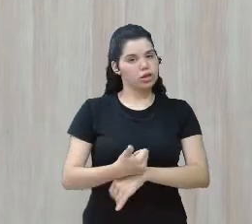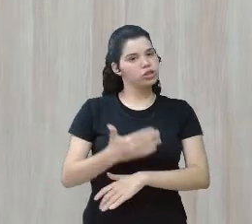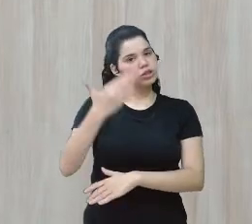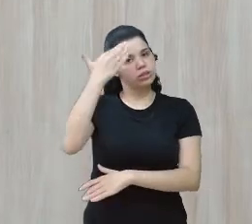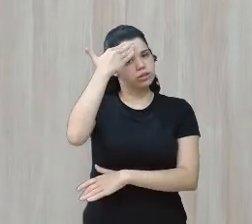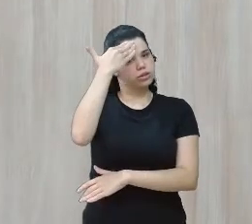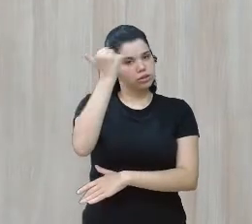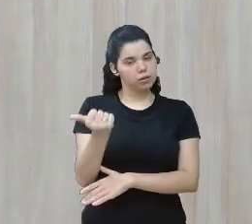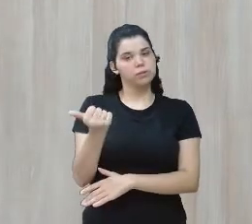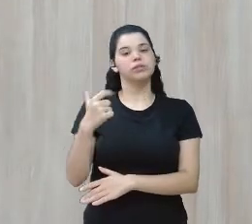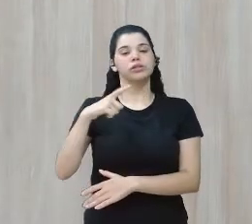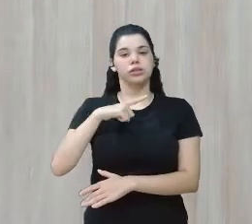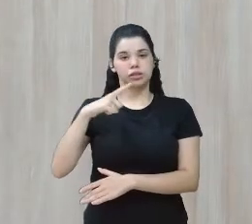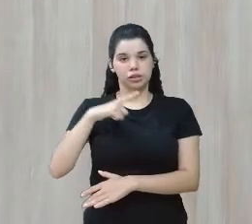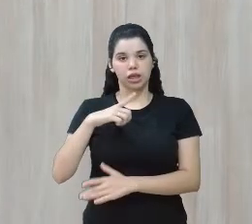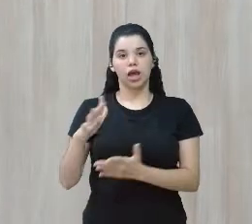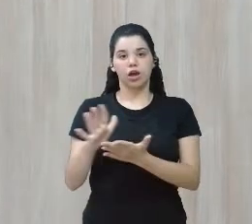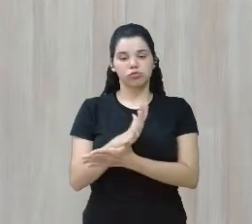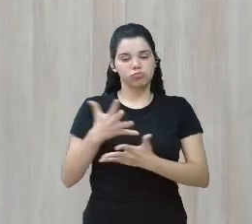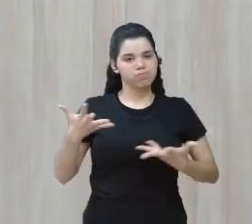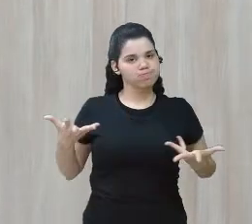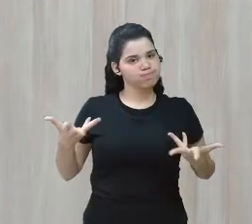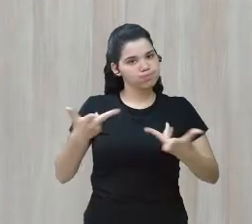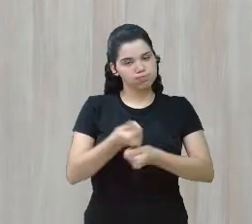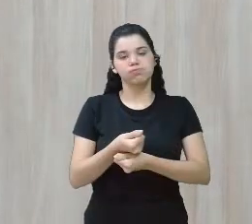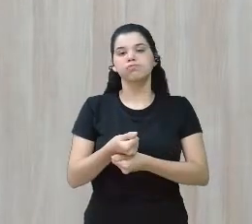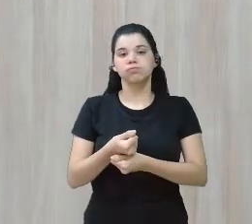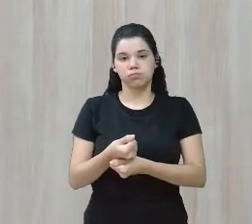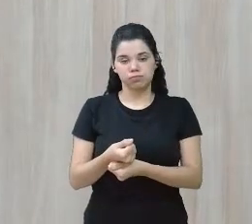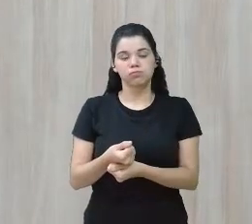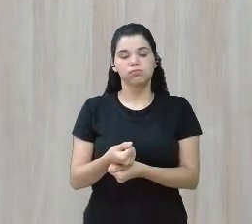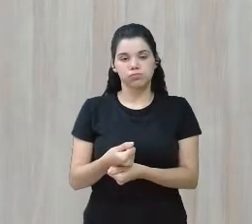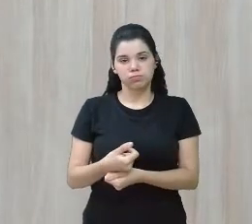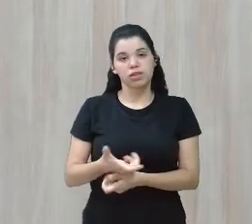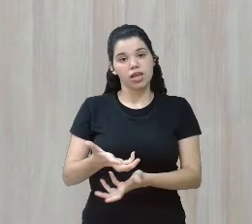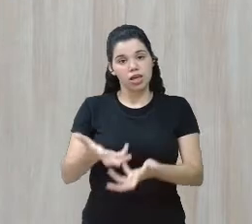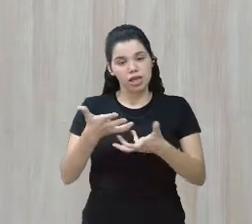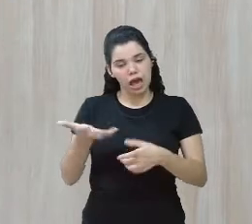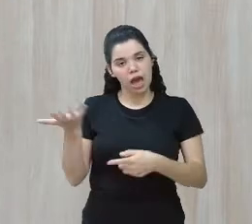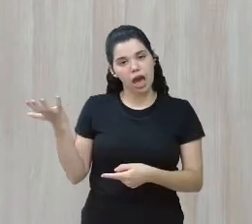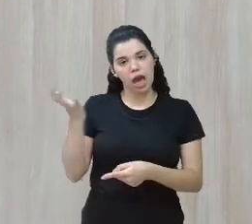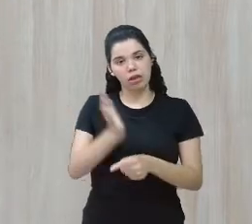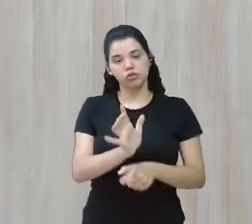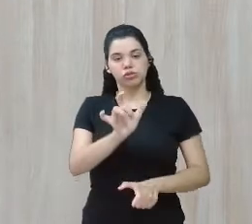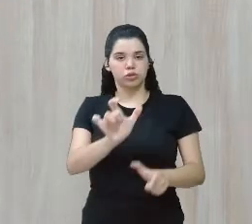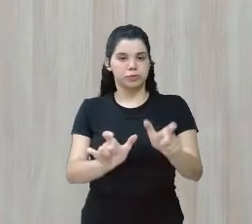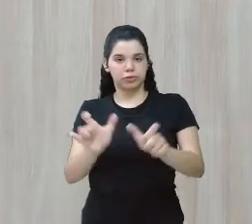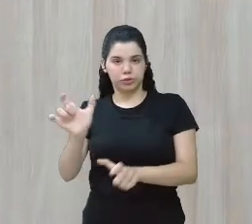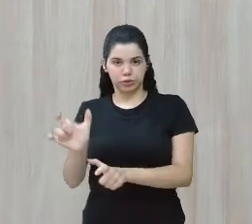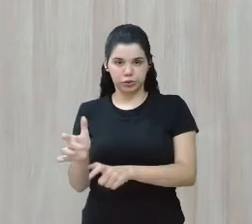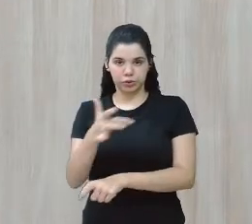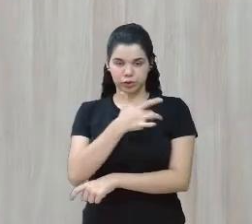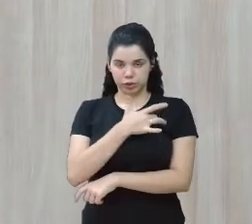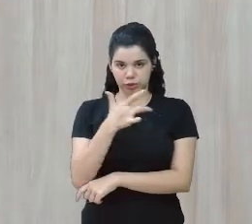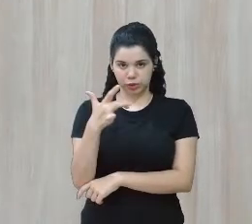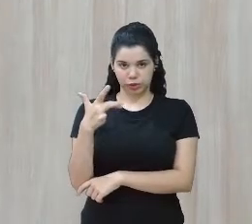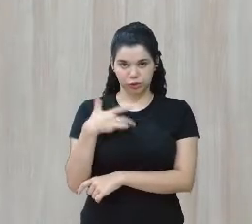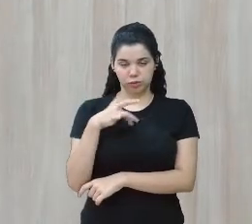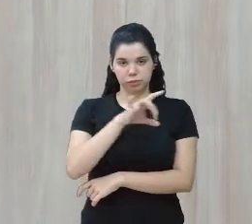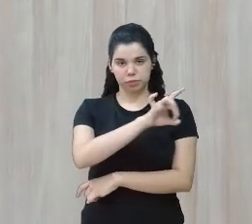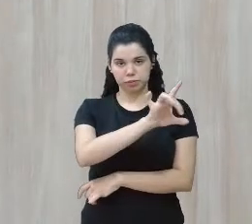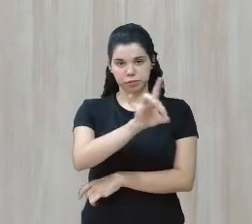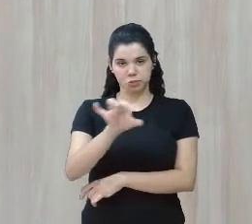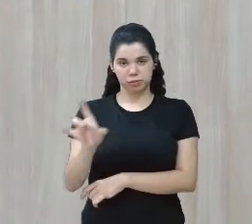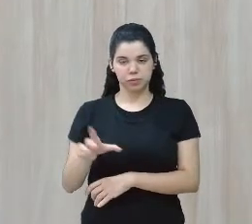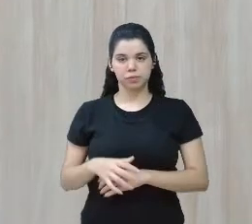tudo isso, tem profissionais competentíssimos, né, que estão dispostos realmente a ajudar e cuidar da saúde de cada um